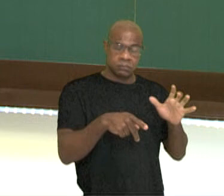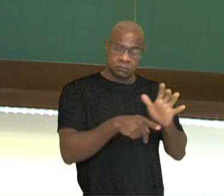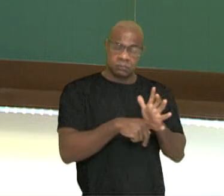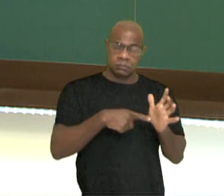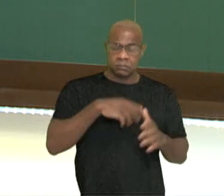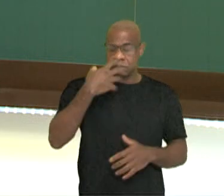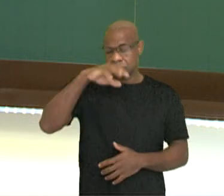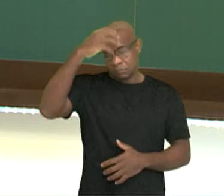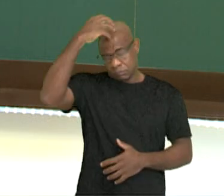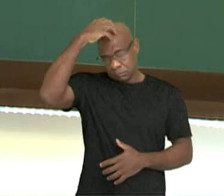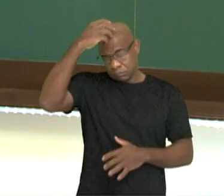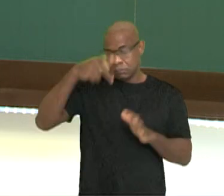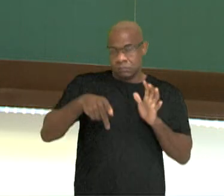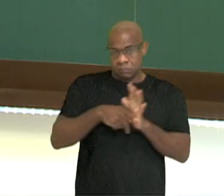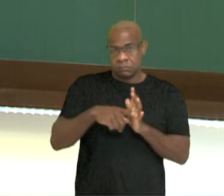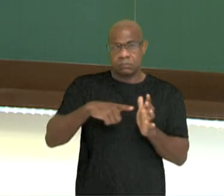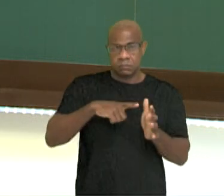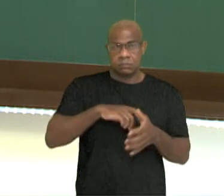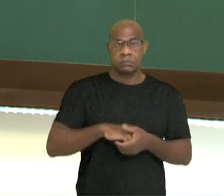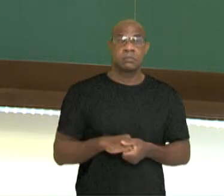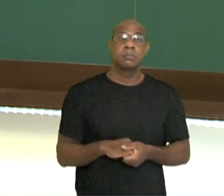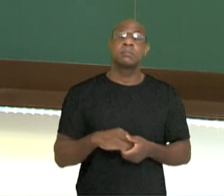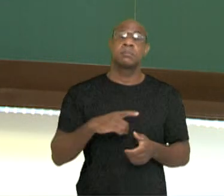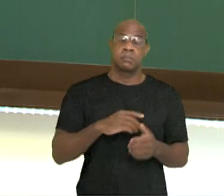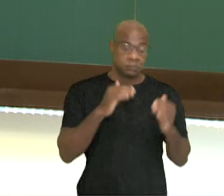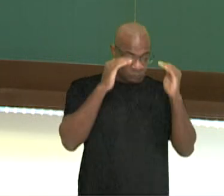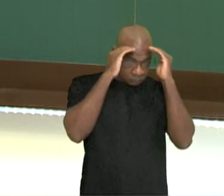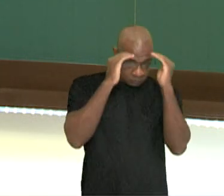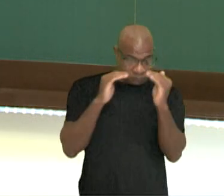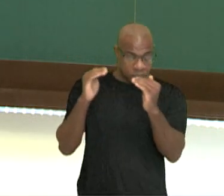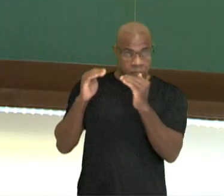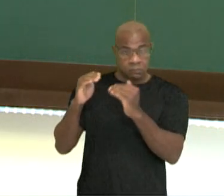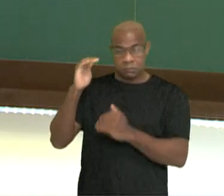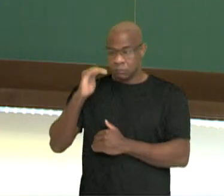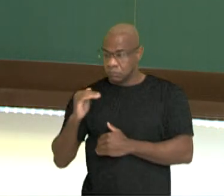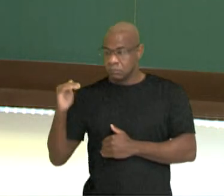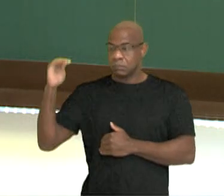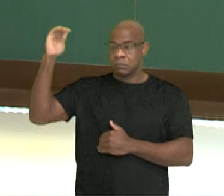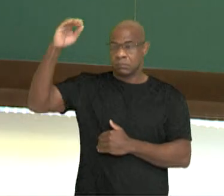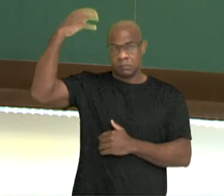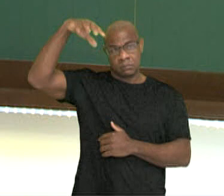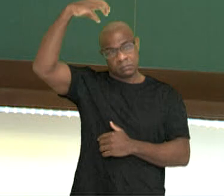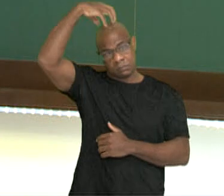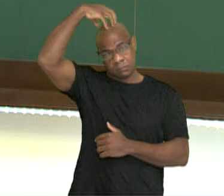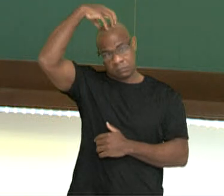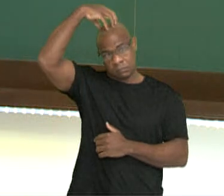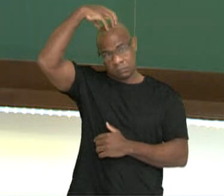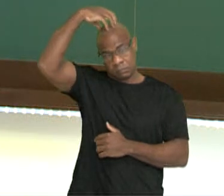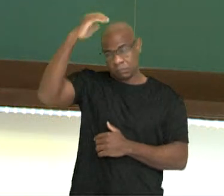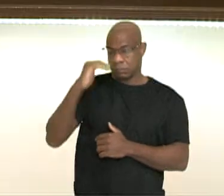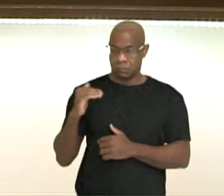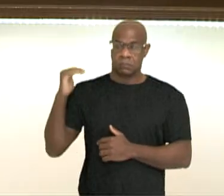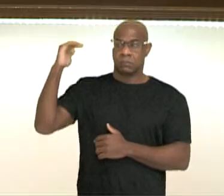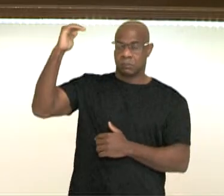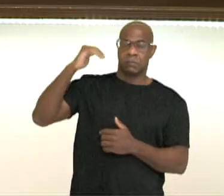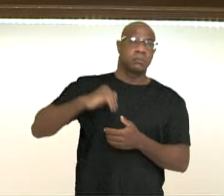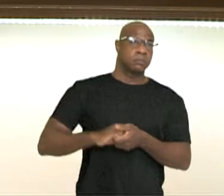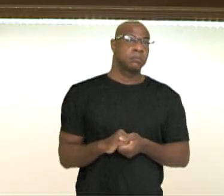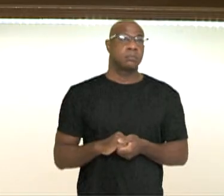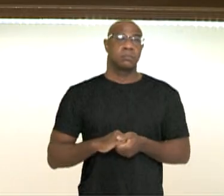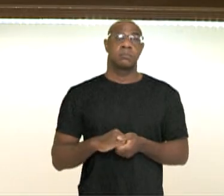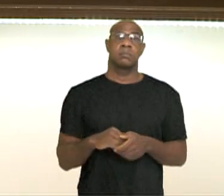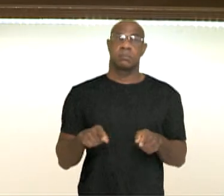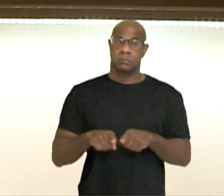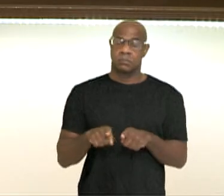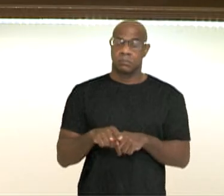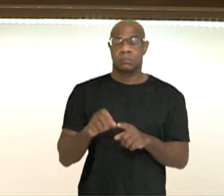estar todos subordinados à coroa espanhola. A gente vai ver também que a